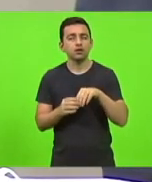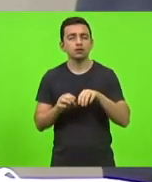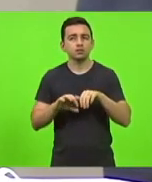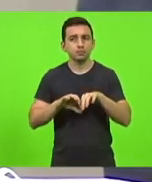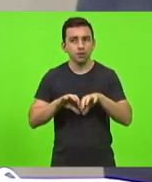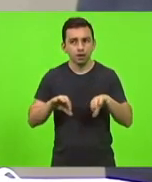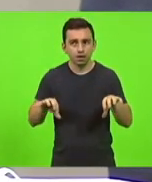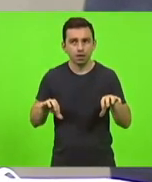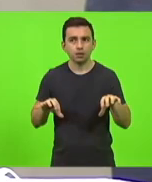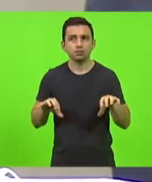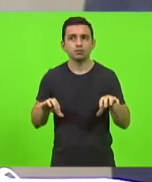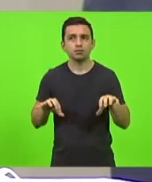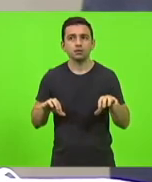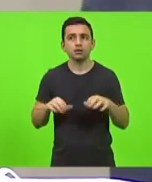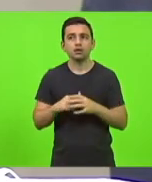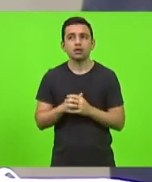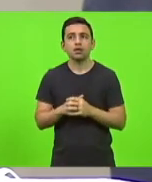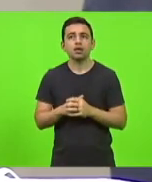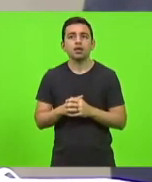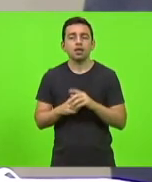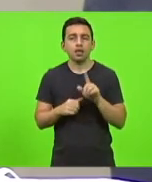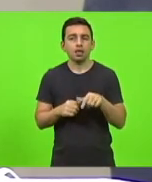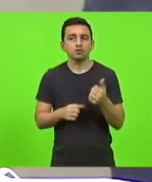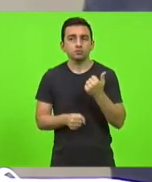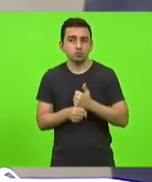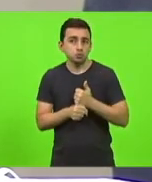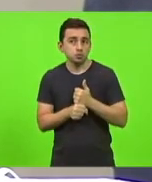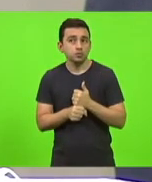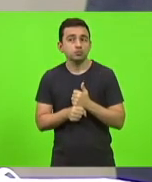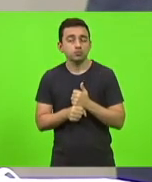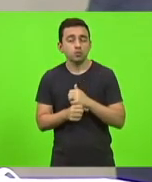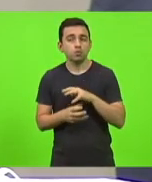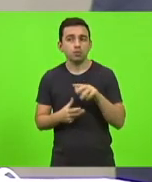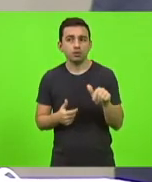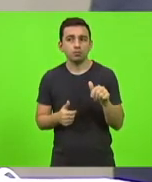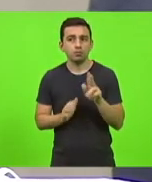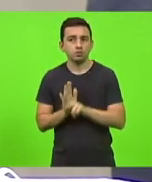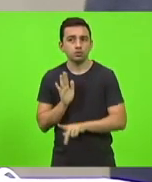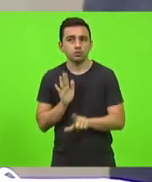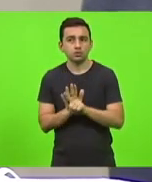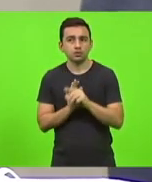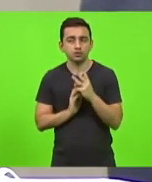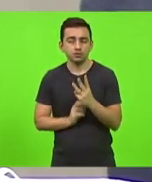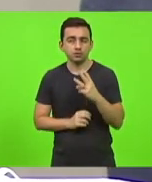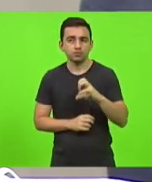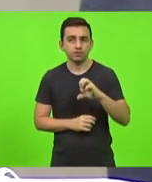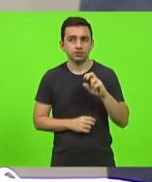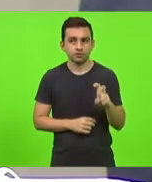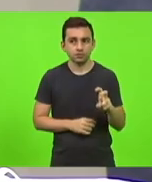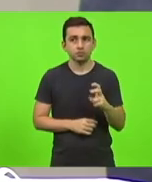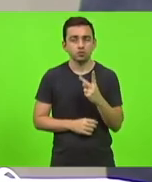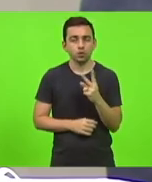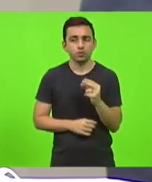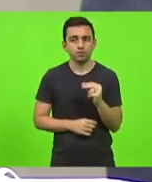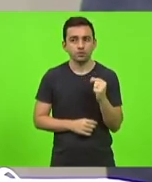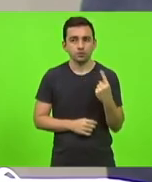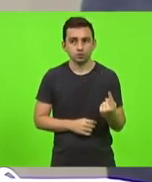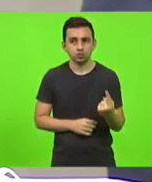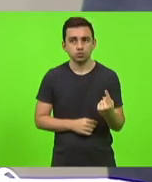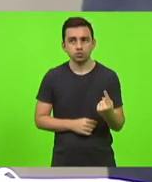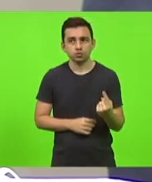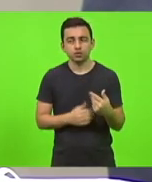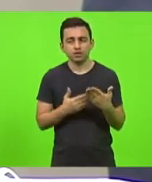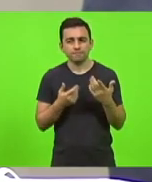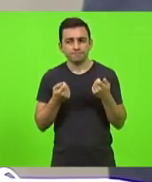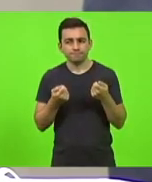aditiva anexa à emenda substitutiva global ao projeto de lei 395 de 2021, que fixa os valores